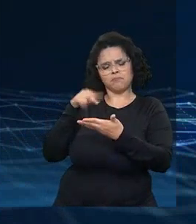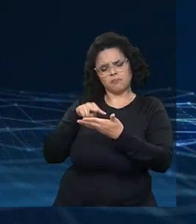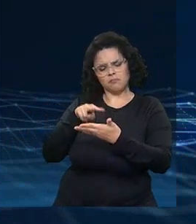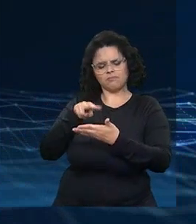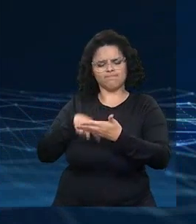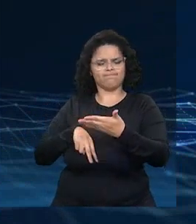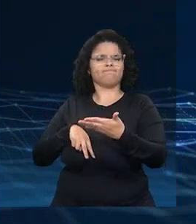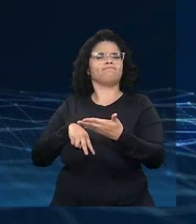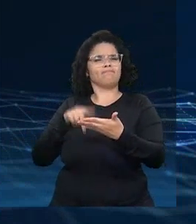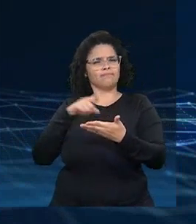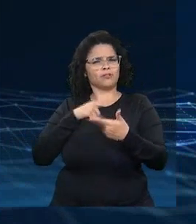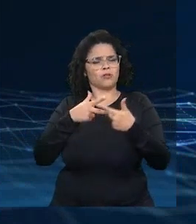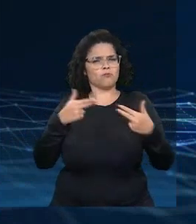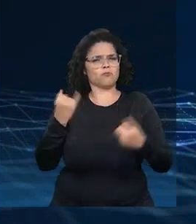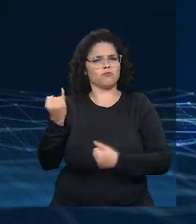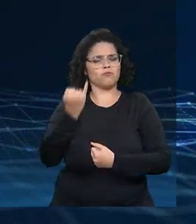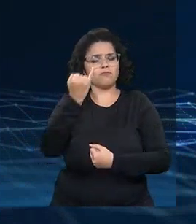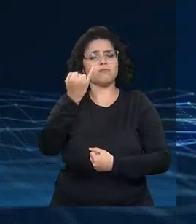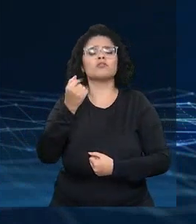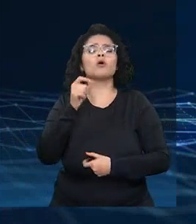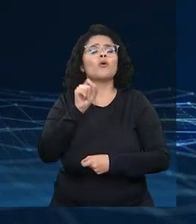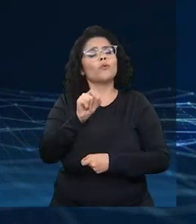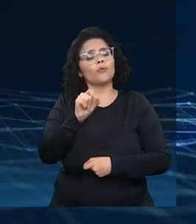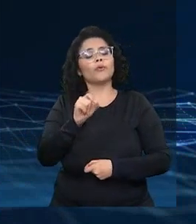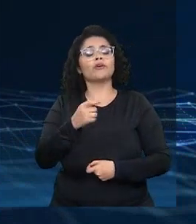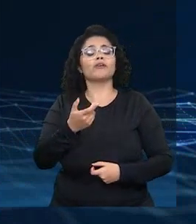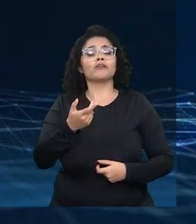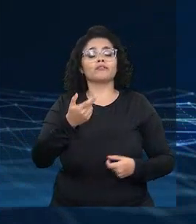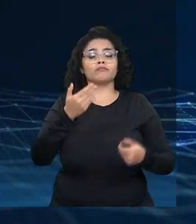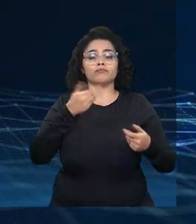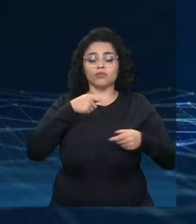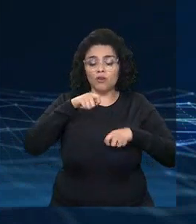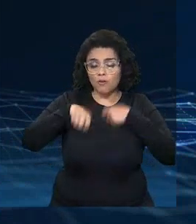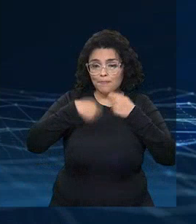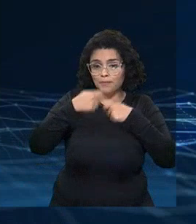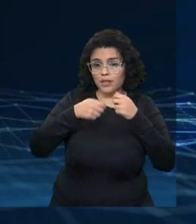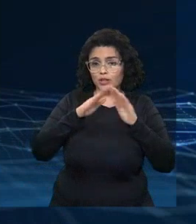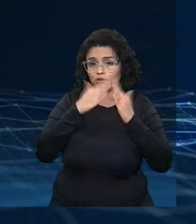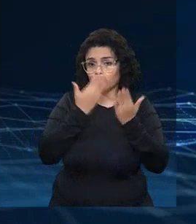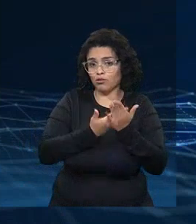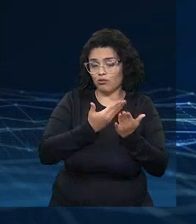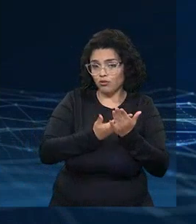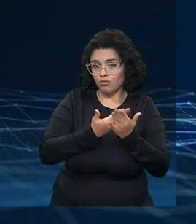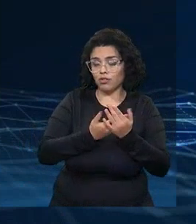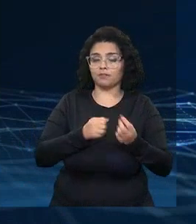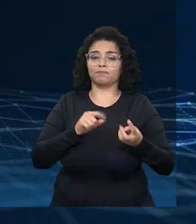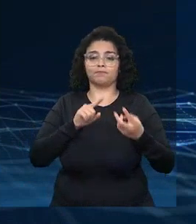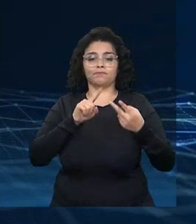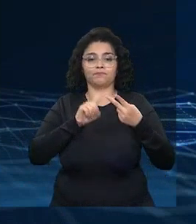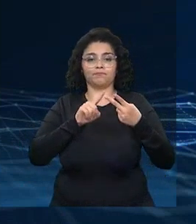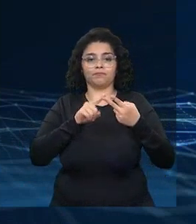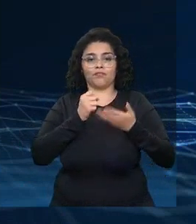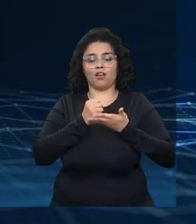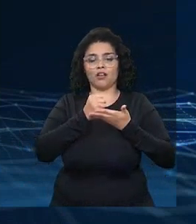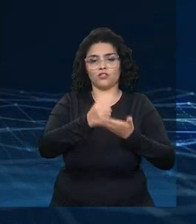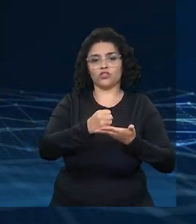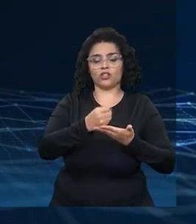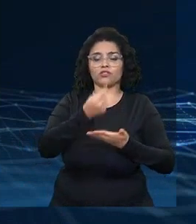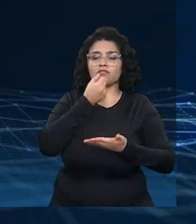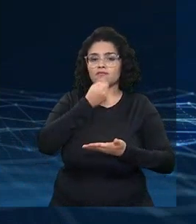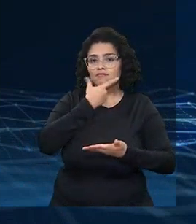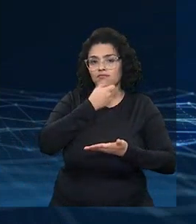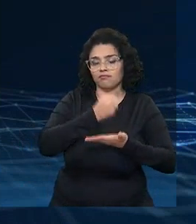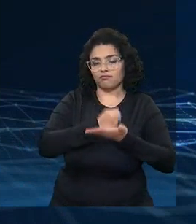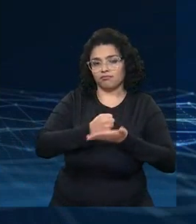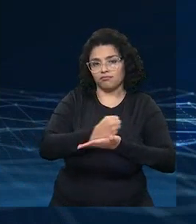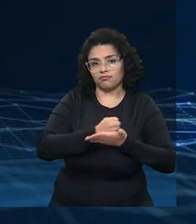por exemplo merenda escolar assistência farmacêutica moradia